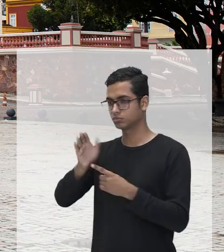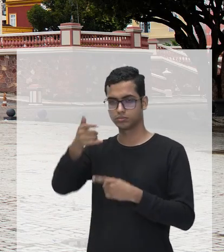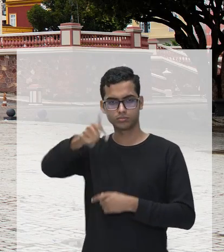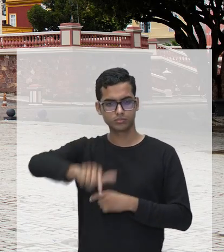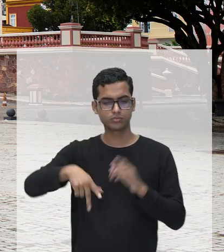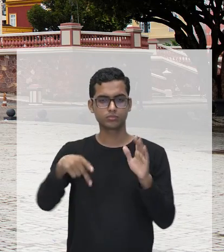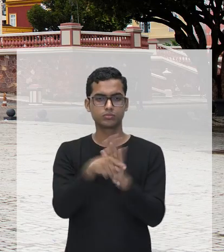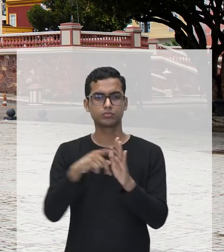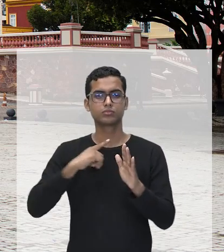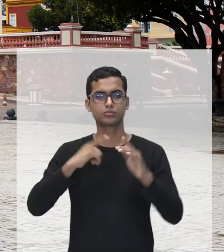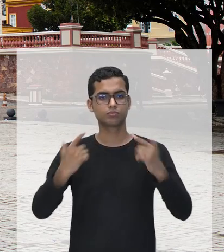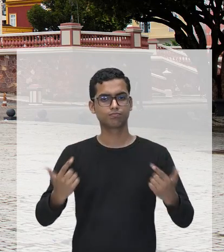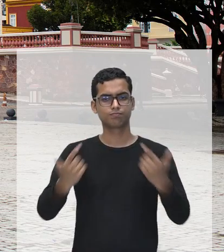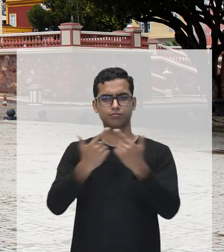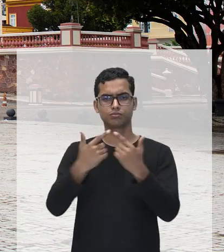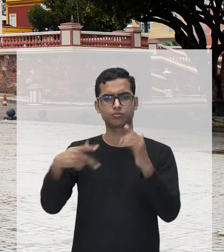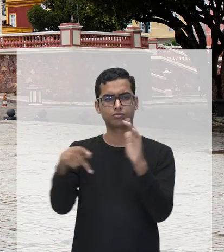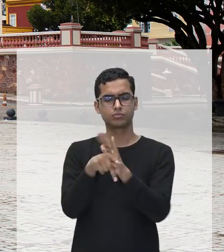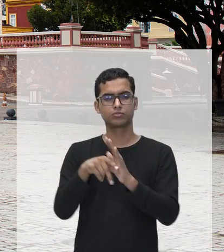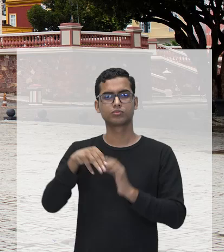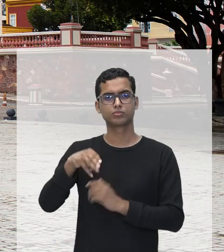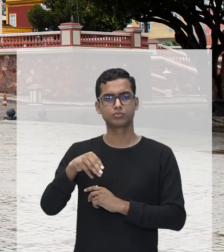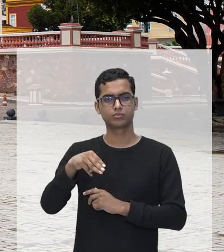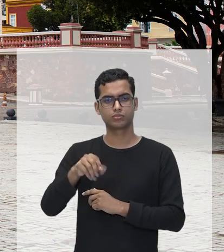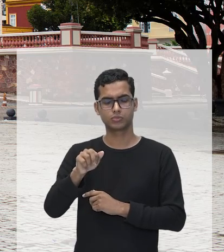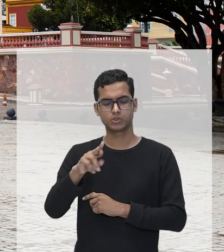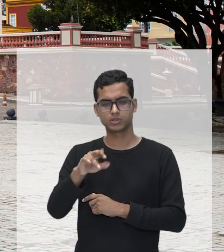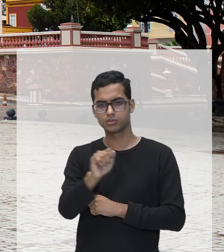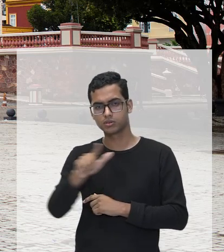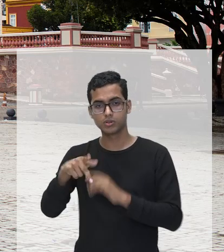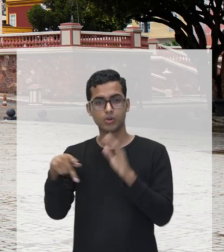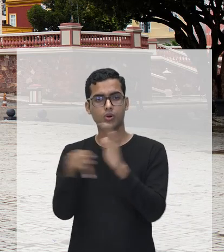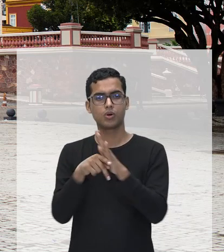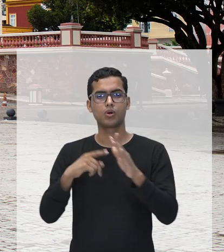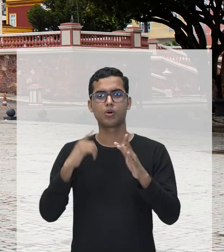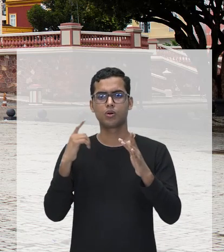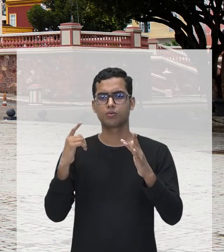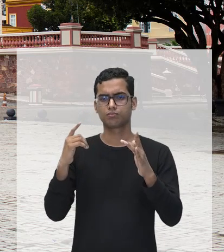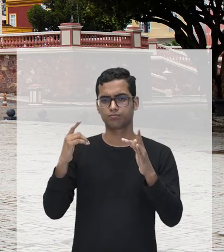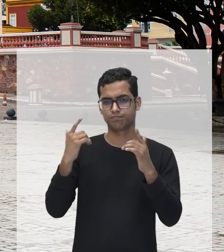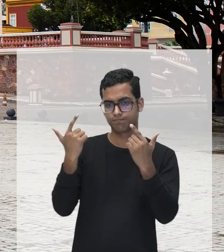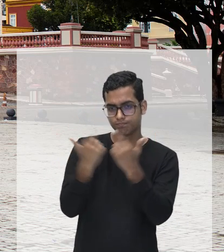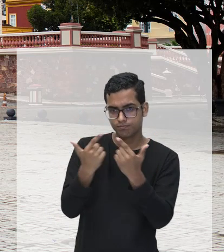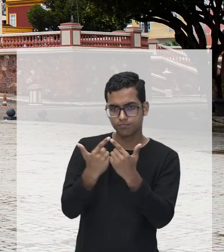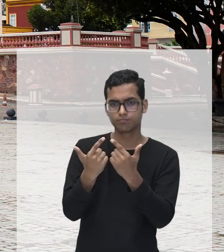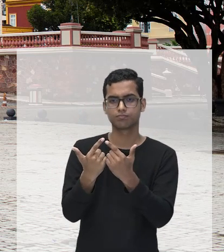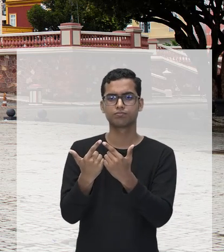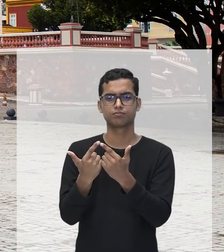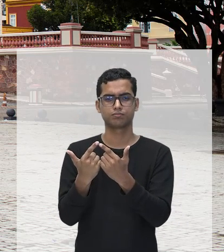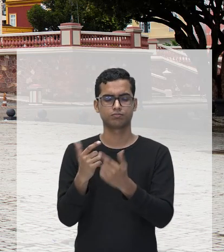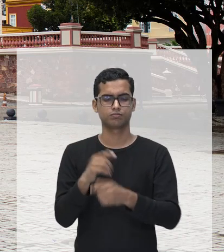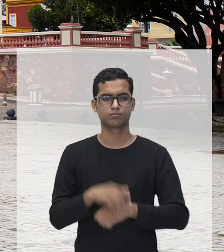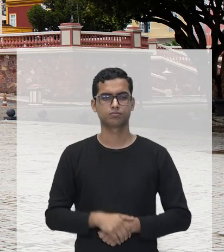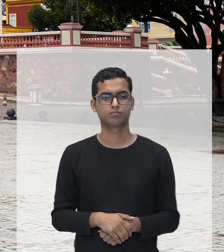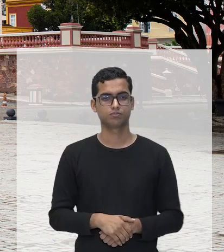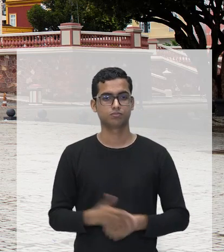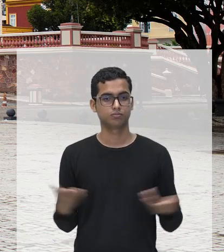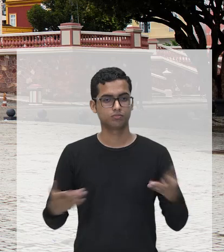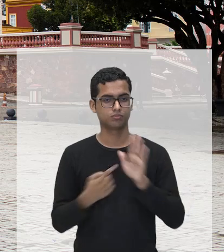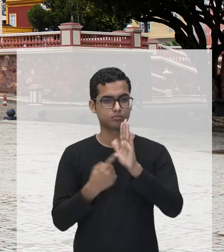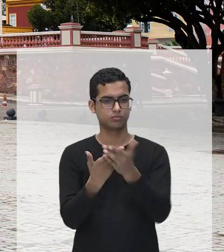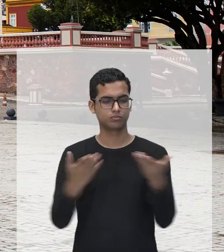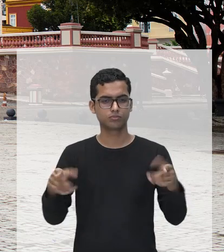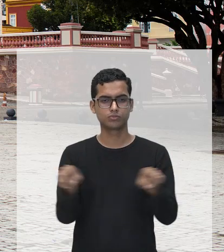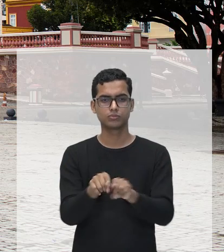temos o patrimônio material, que é o nosso Teatro Amazonas, como já foi explicado para vocês. E agora vamos mostrar para